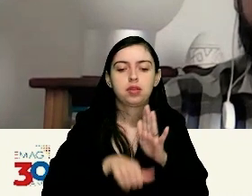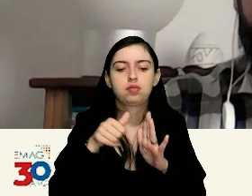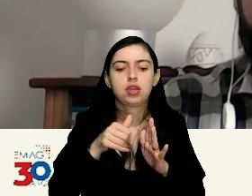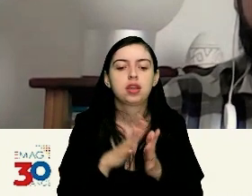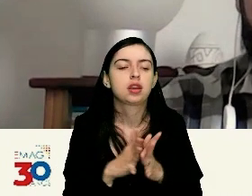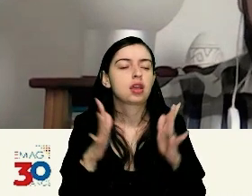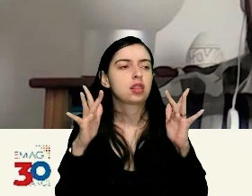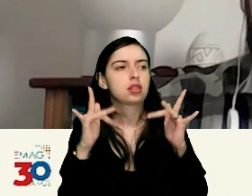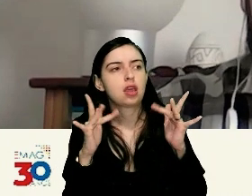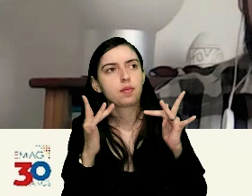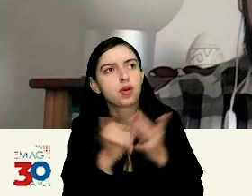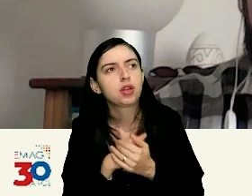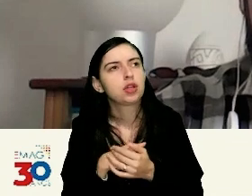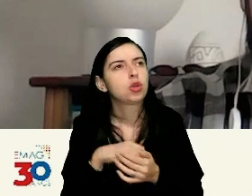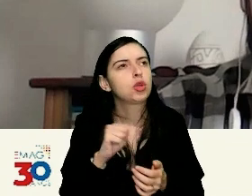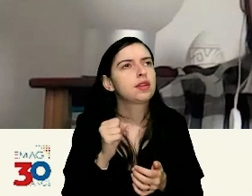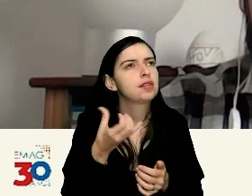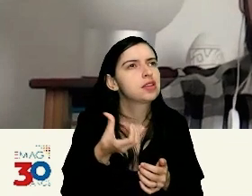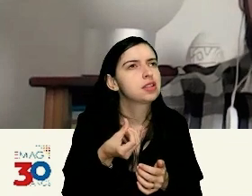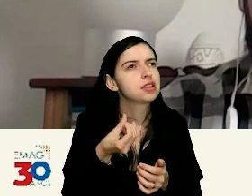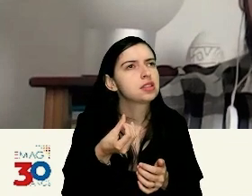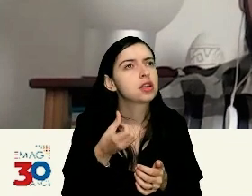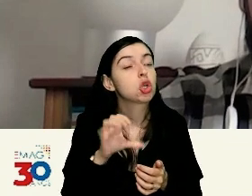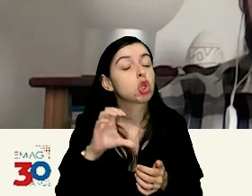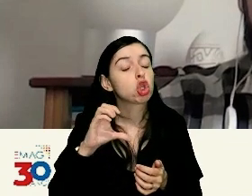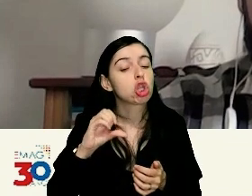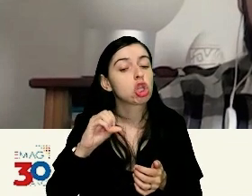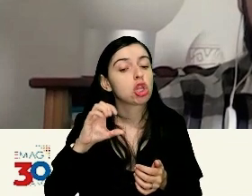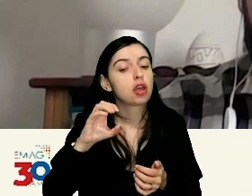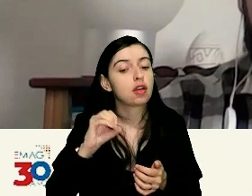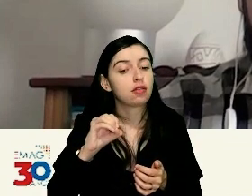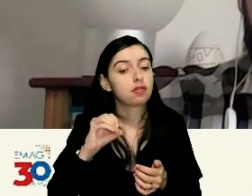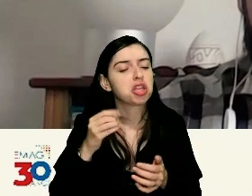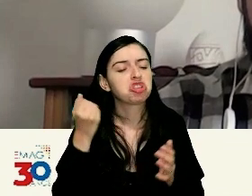1986, quando foi em 1990, que foi um marco para mim,